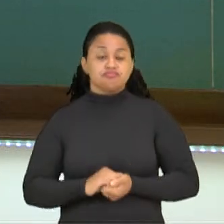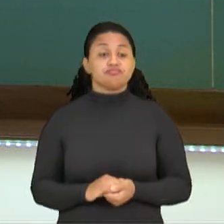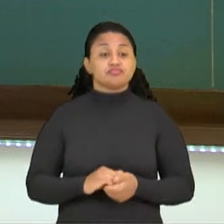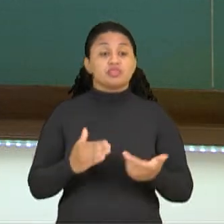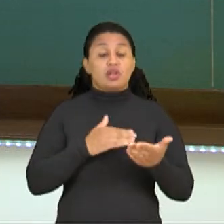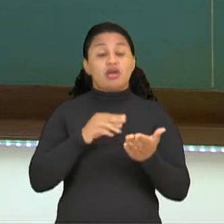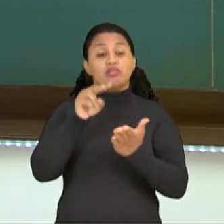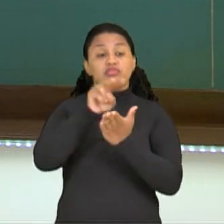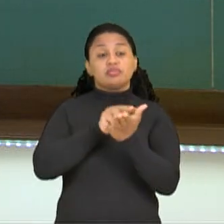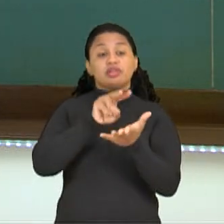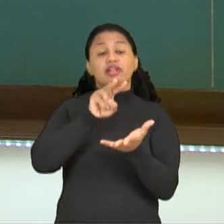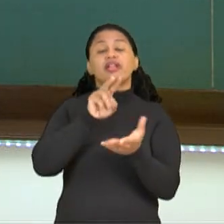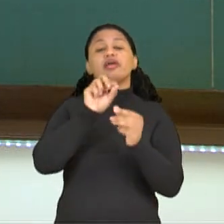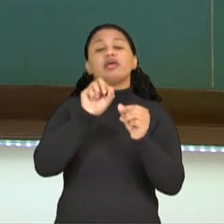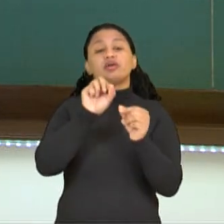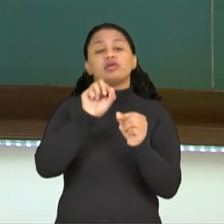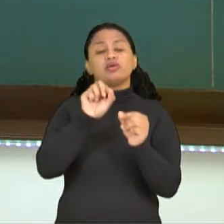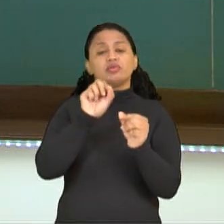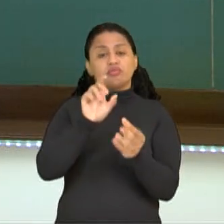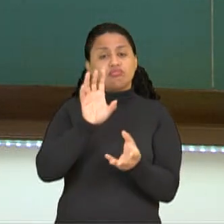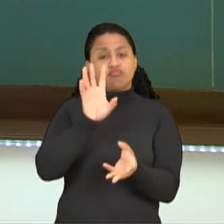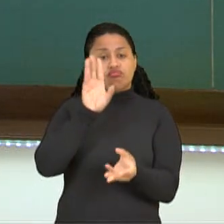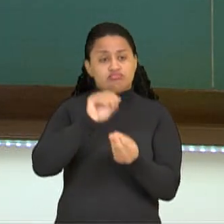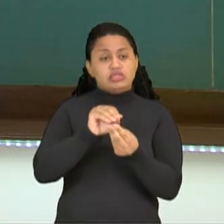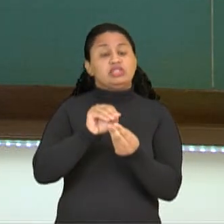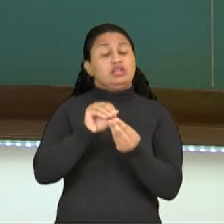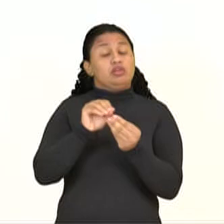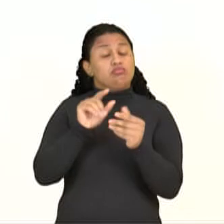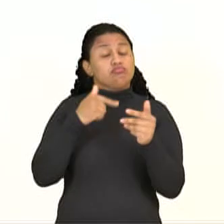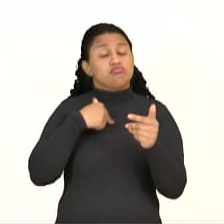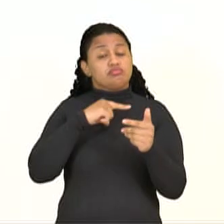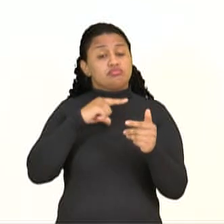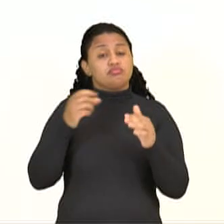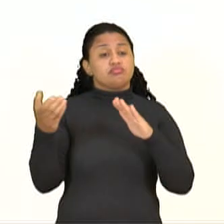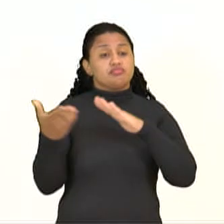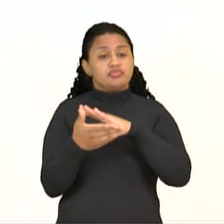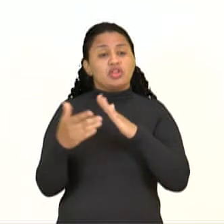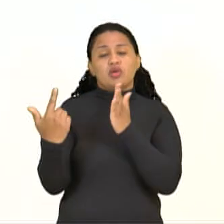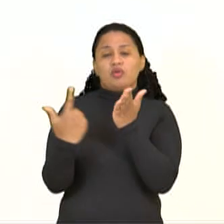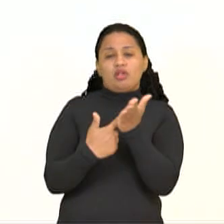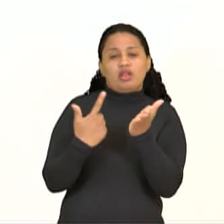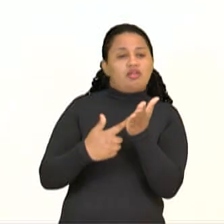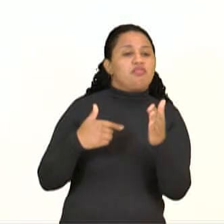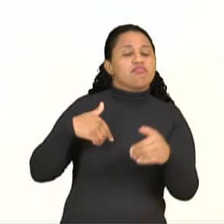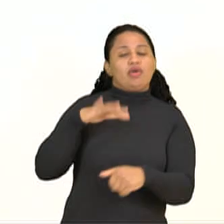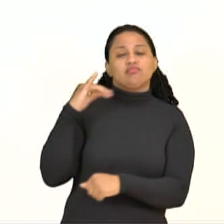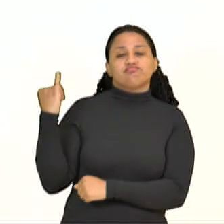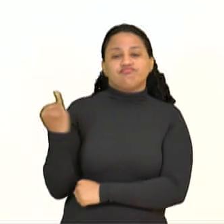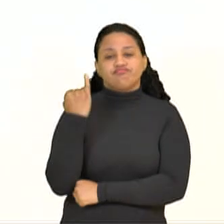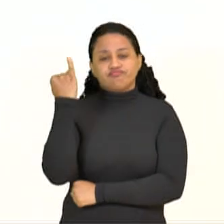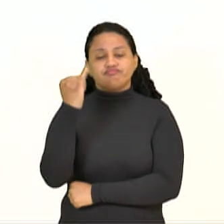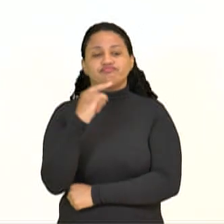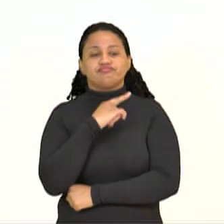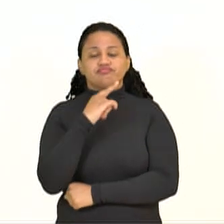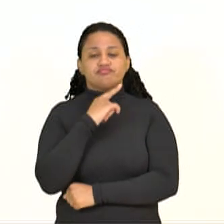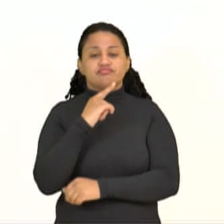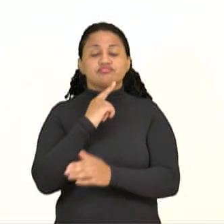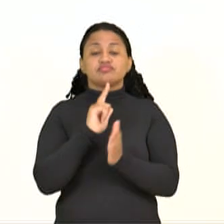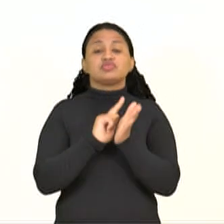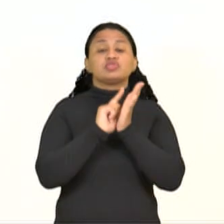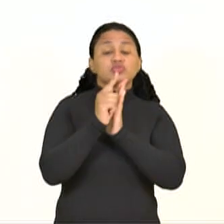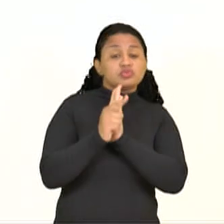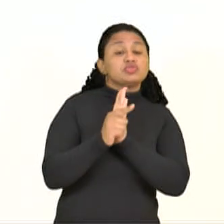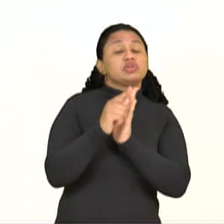ler uma resenha de uma obra-prima da modernidade, um dos livros mais importantes do gênero